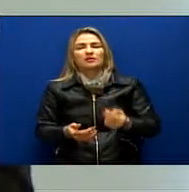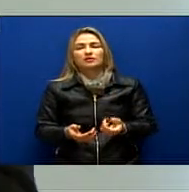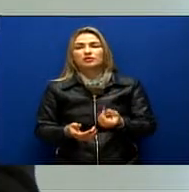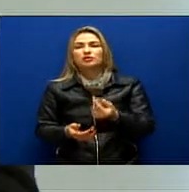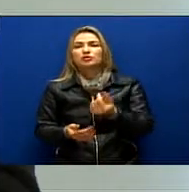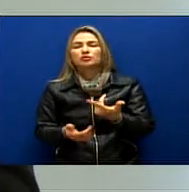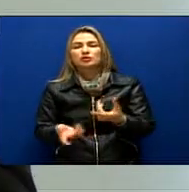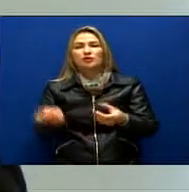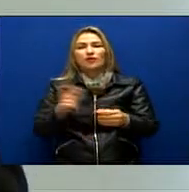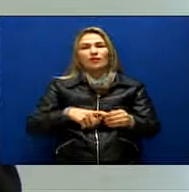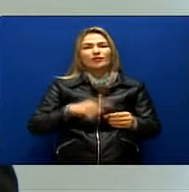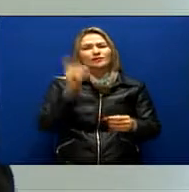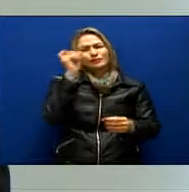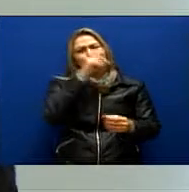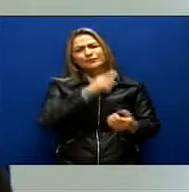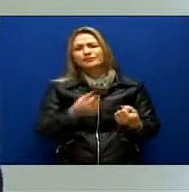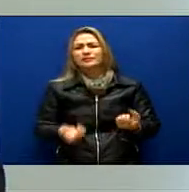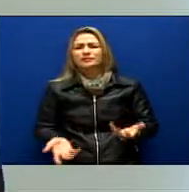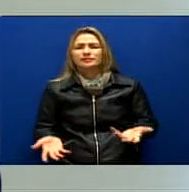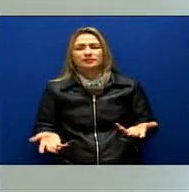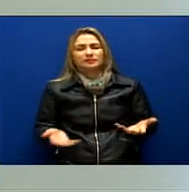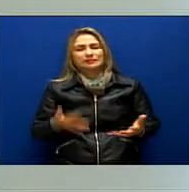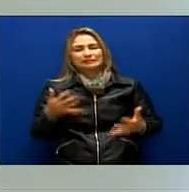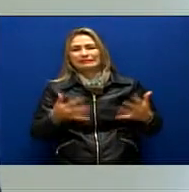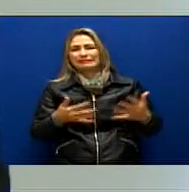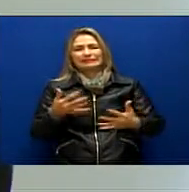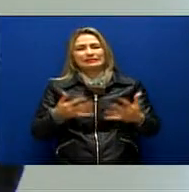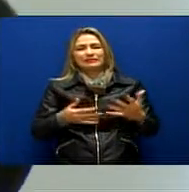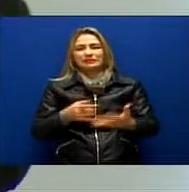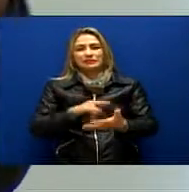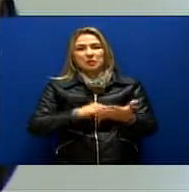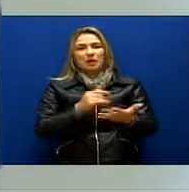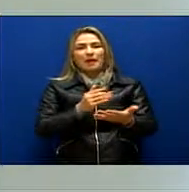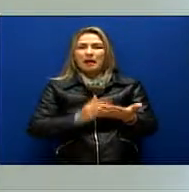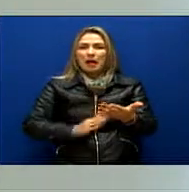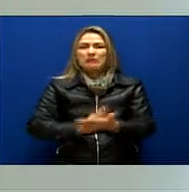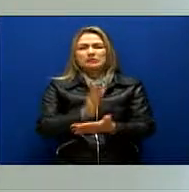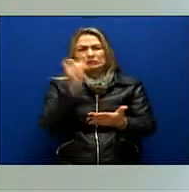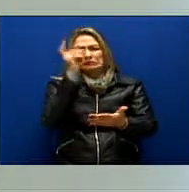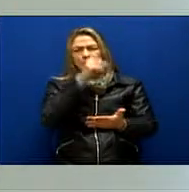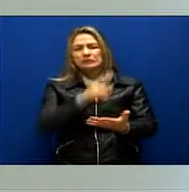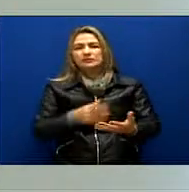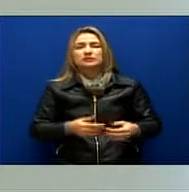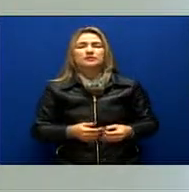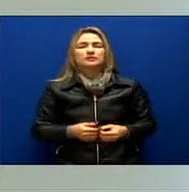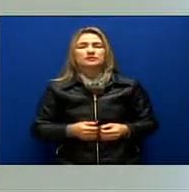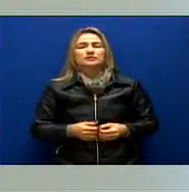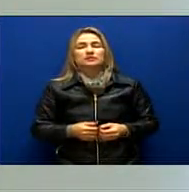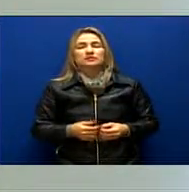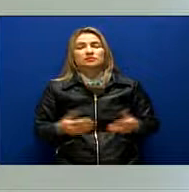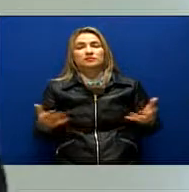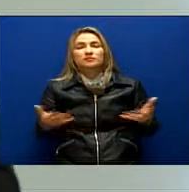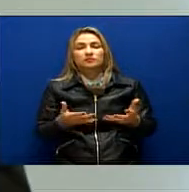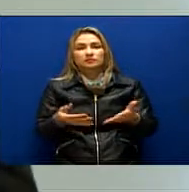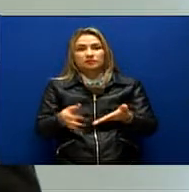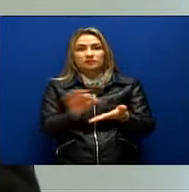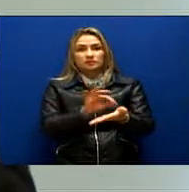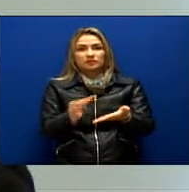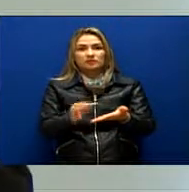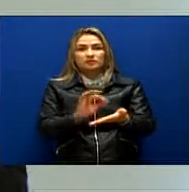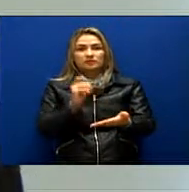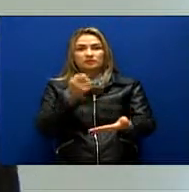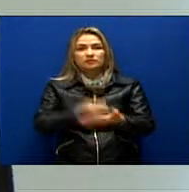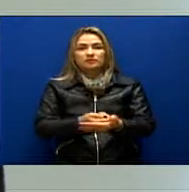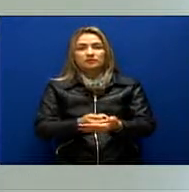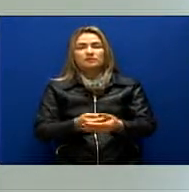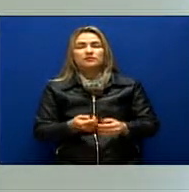muito difícil. Então, o que acontece hoje? Hoje, esse carnê de IPTU, que foi pago em duplicidade, por